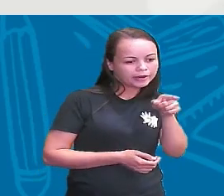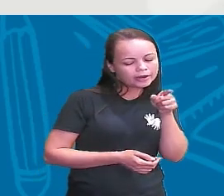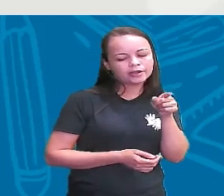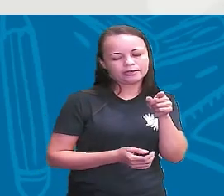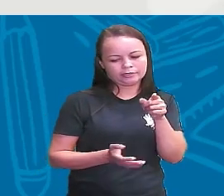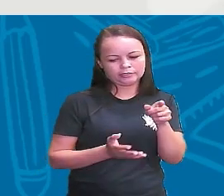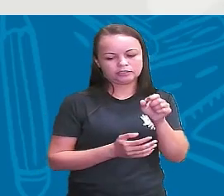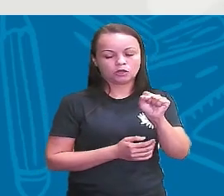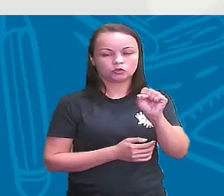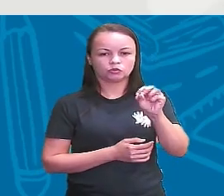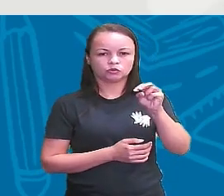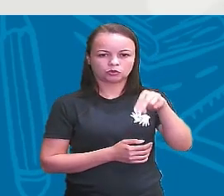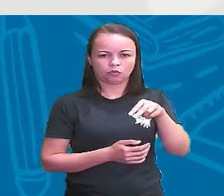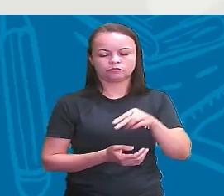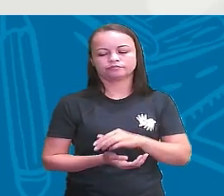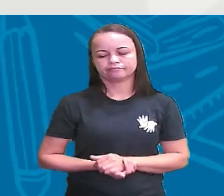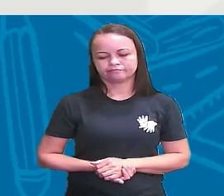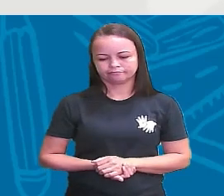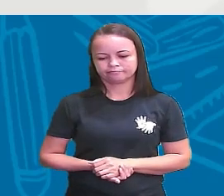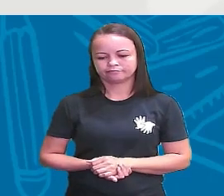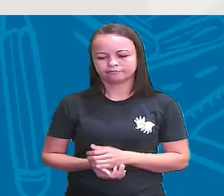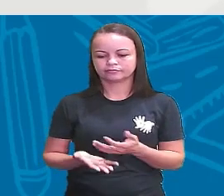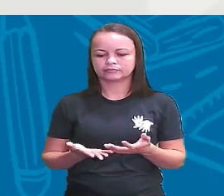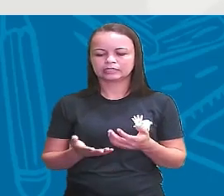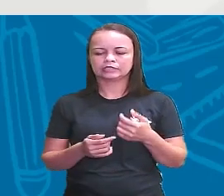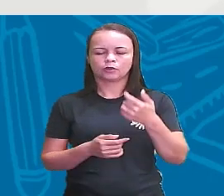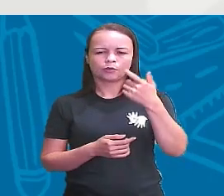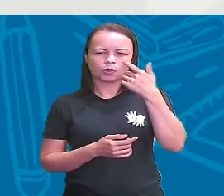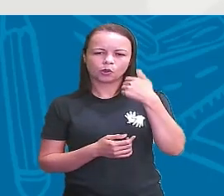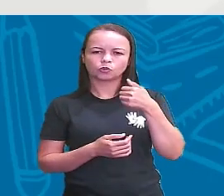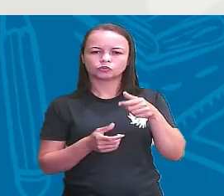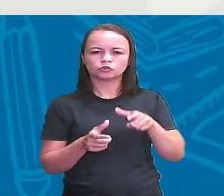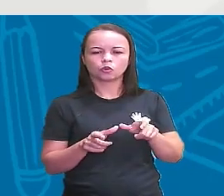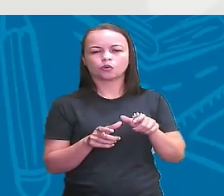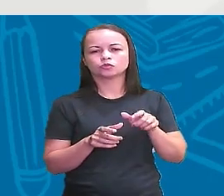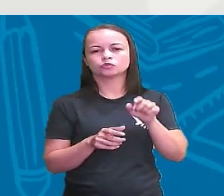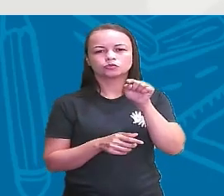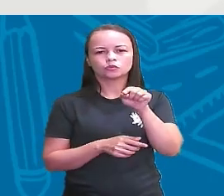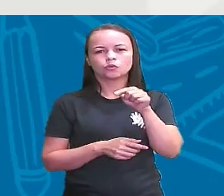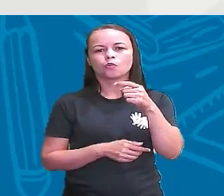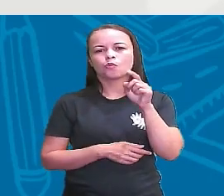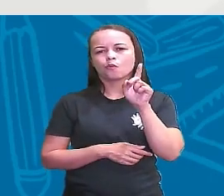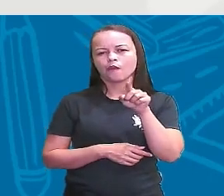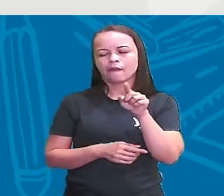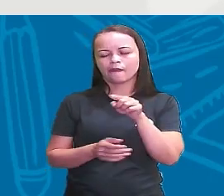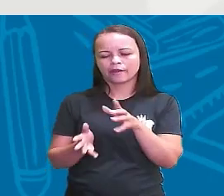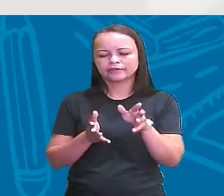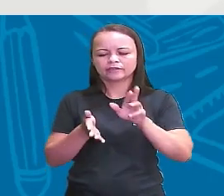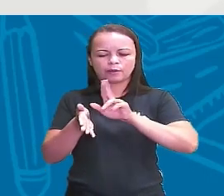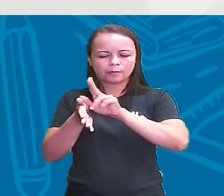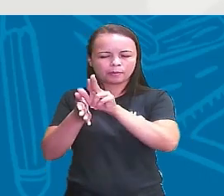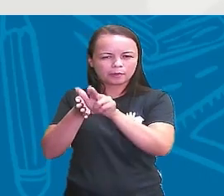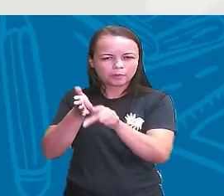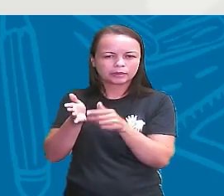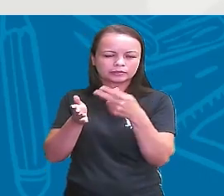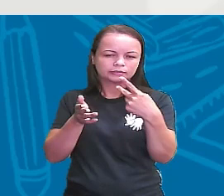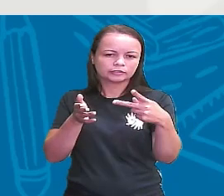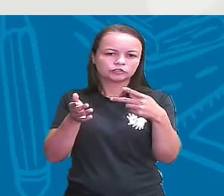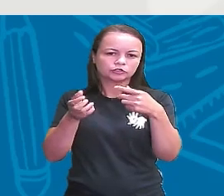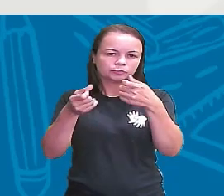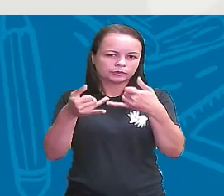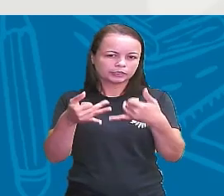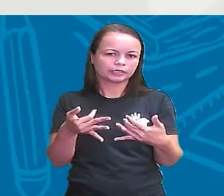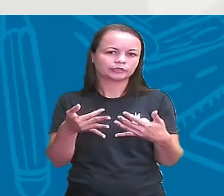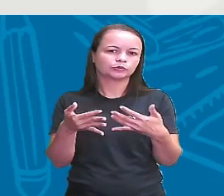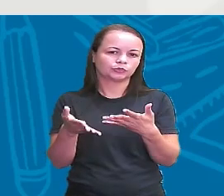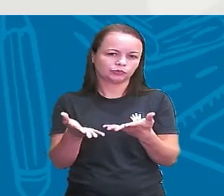gente teria, ó, em português, eu sou, tu és, ele é, nós somos, vós sois, eles são,